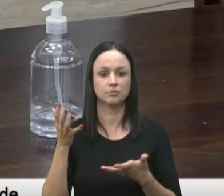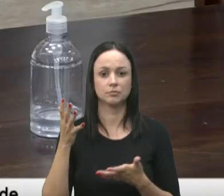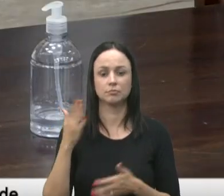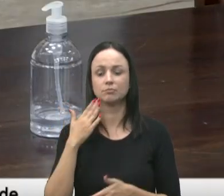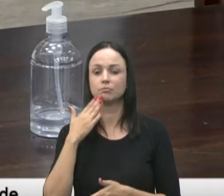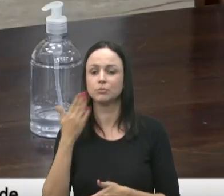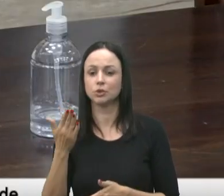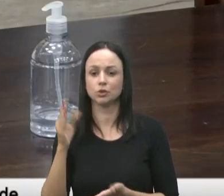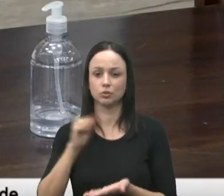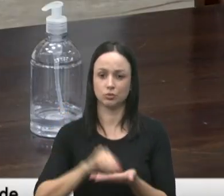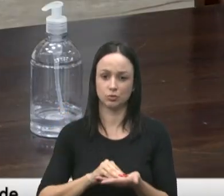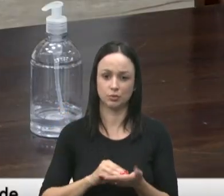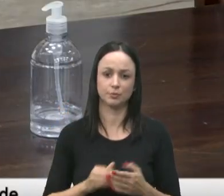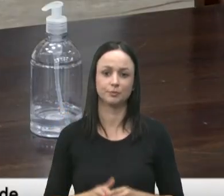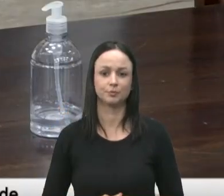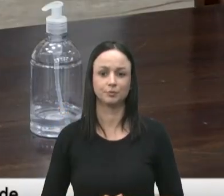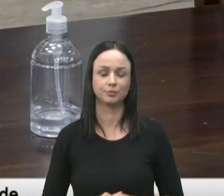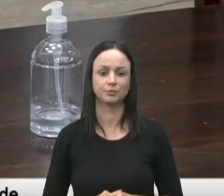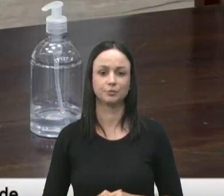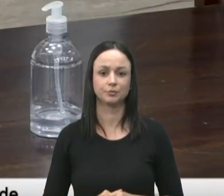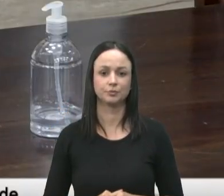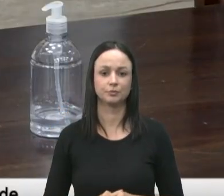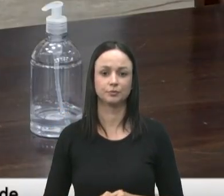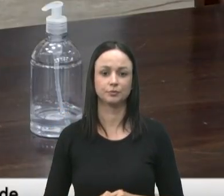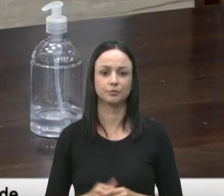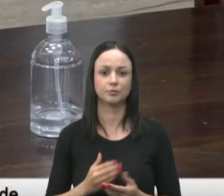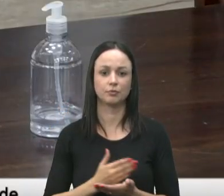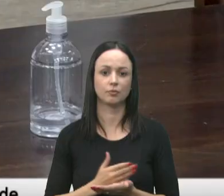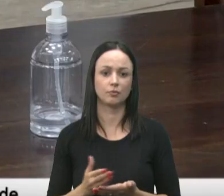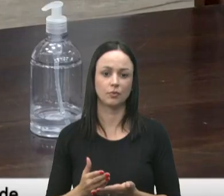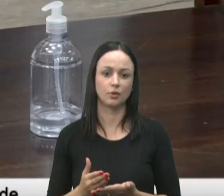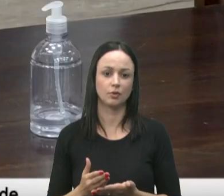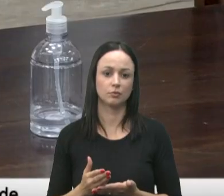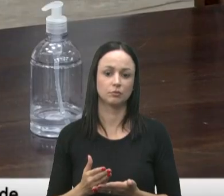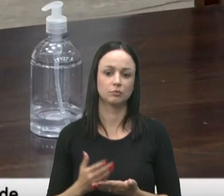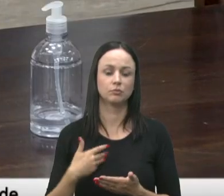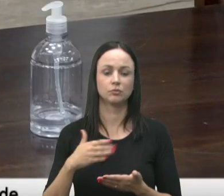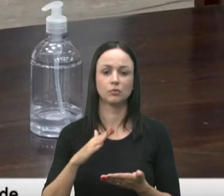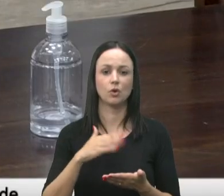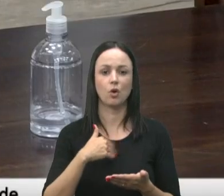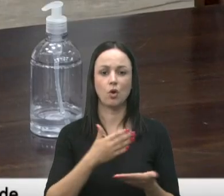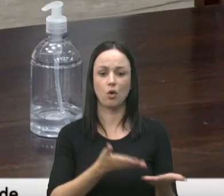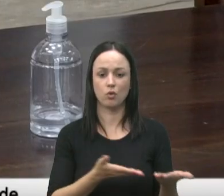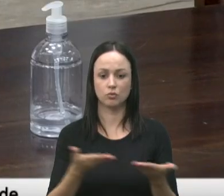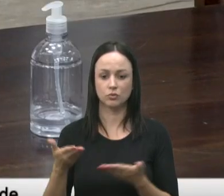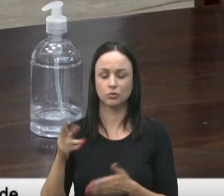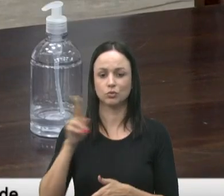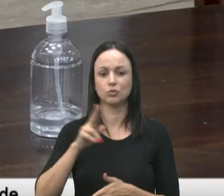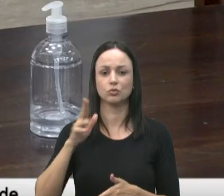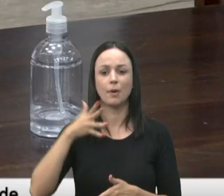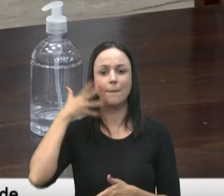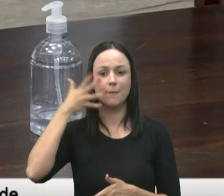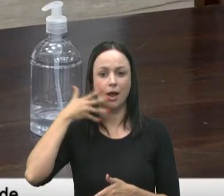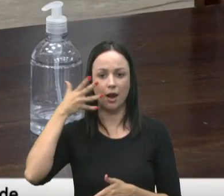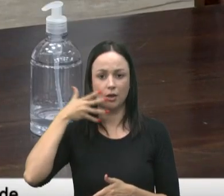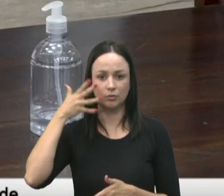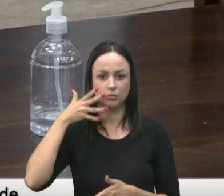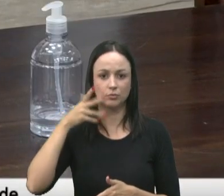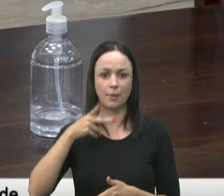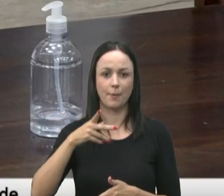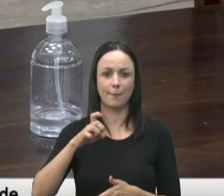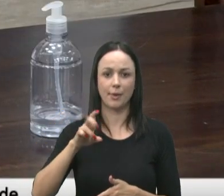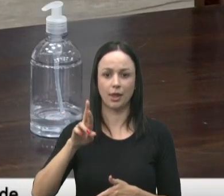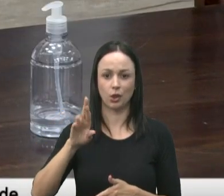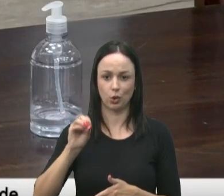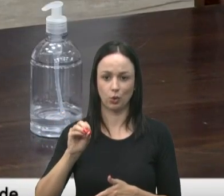para falar. Então, nós vamos começar, e eu convido para fazer uso da palavra o Pedro